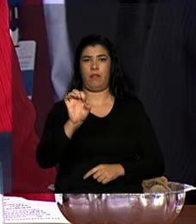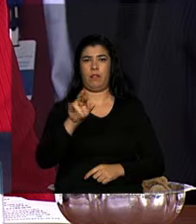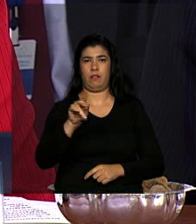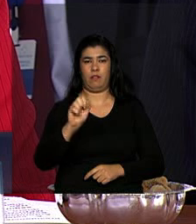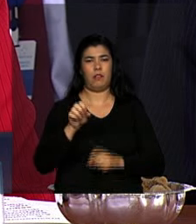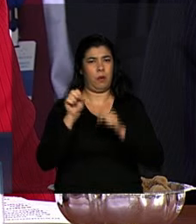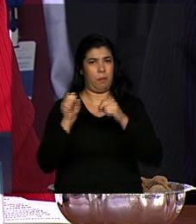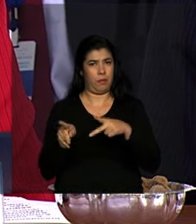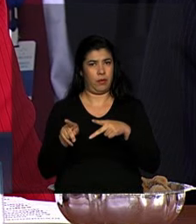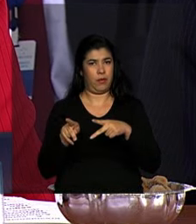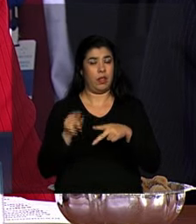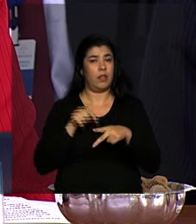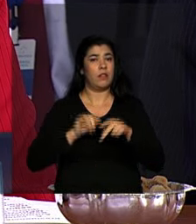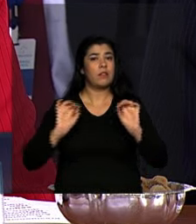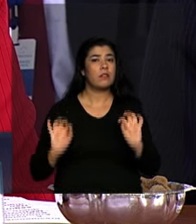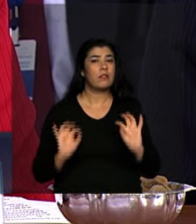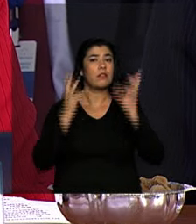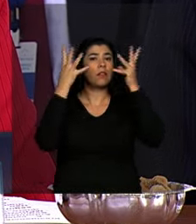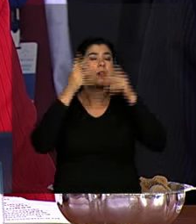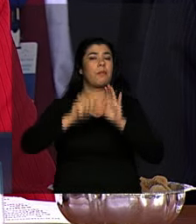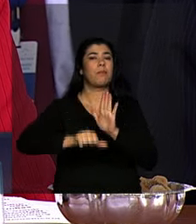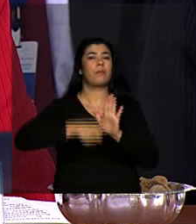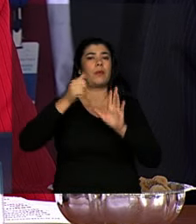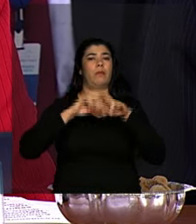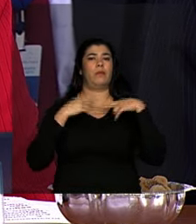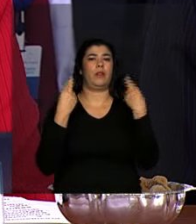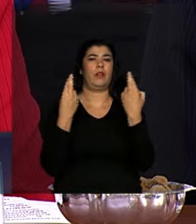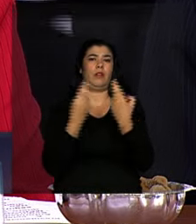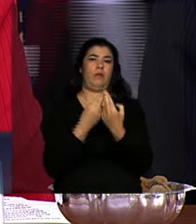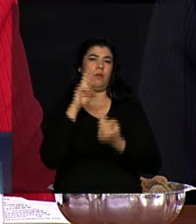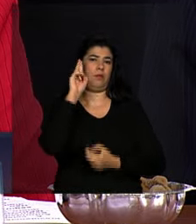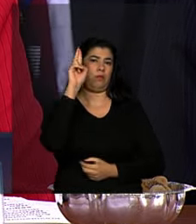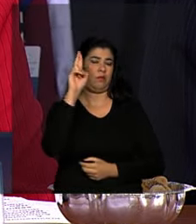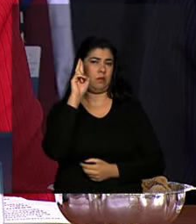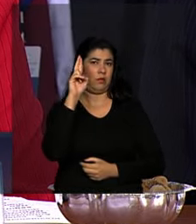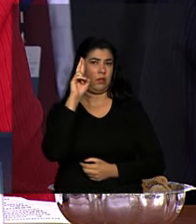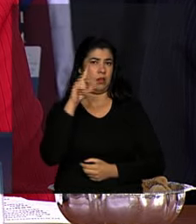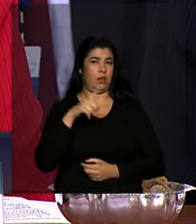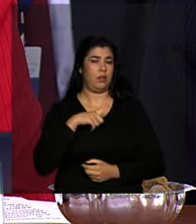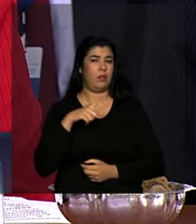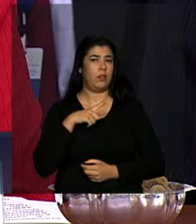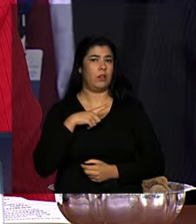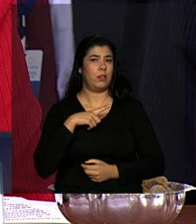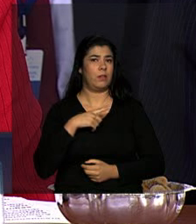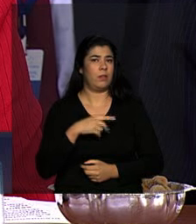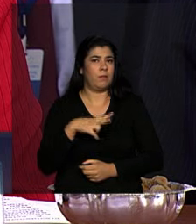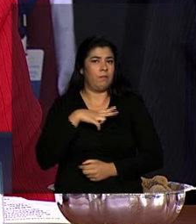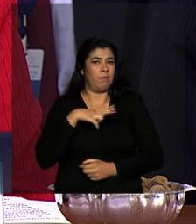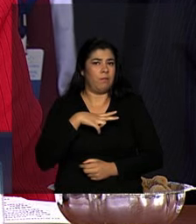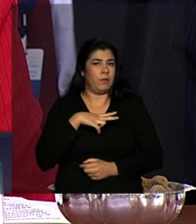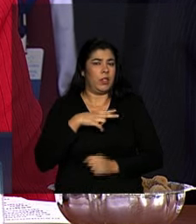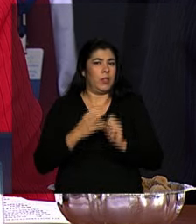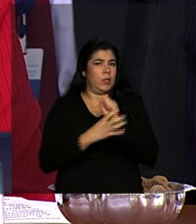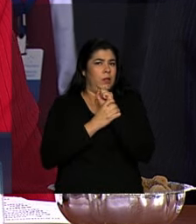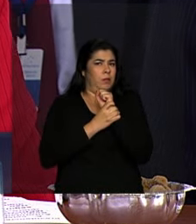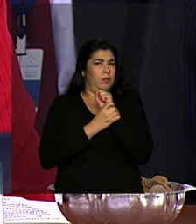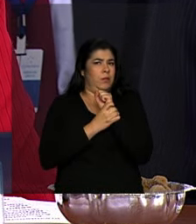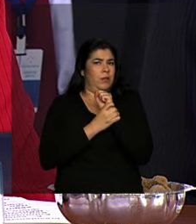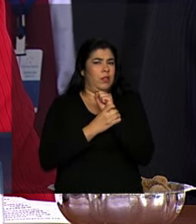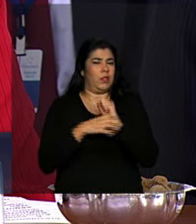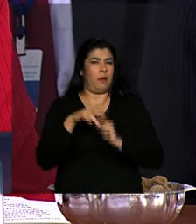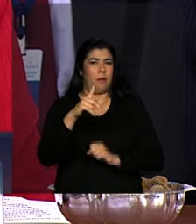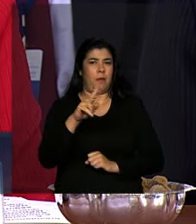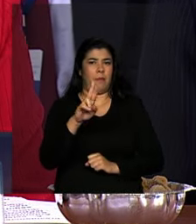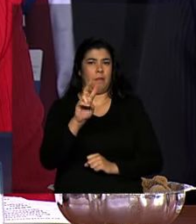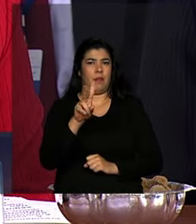A celebração da primeira reunião de autoridades sobre privacidade e segurança da informação do